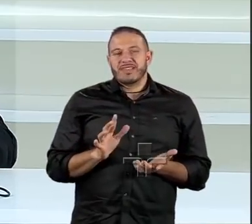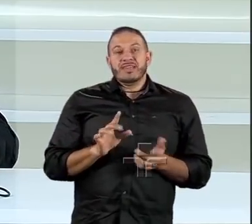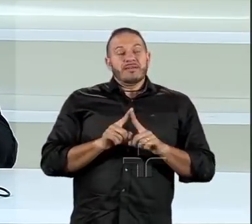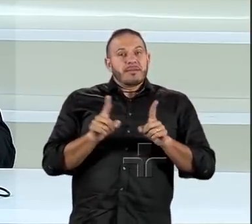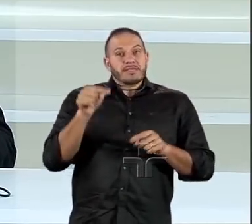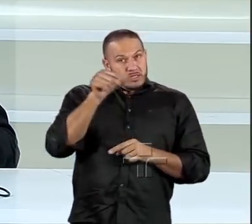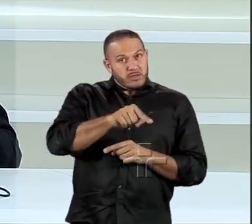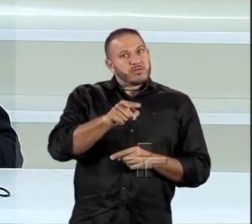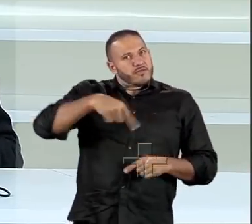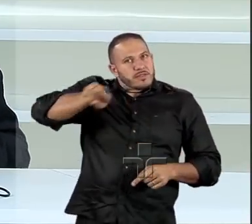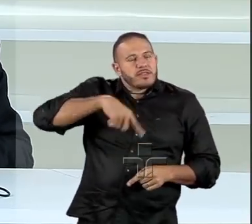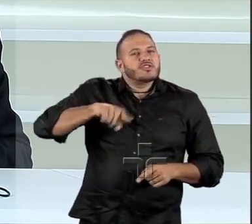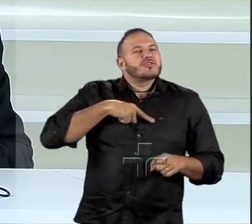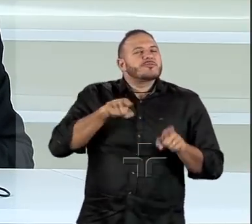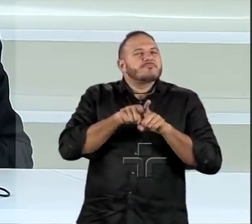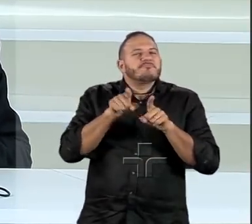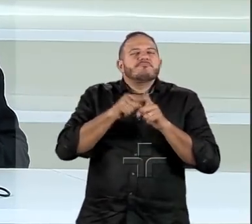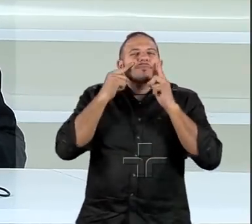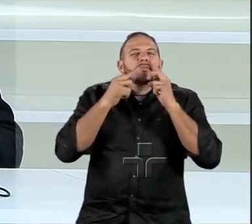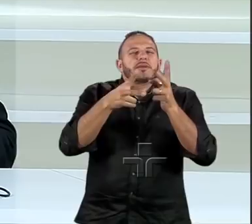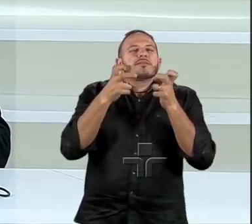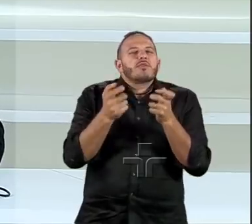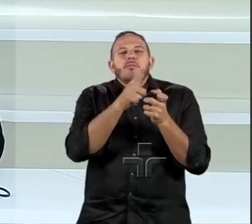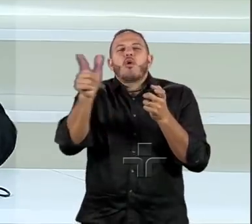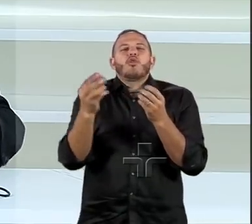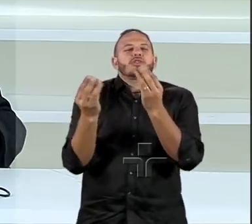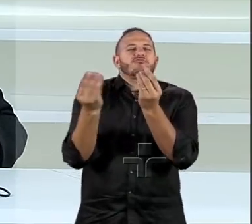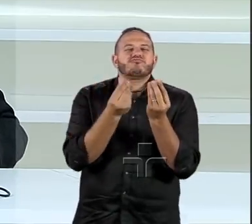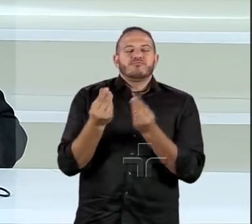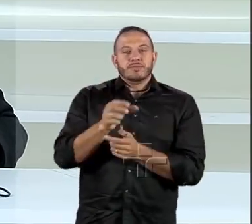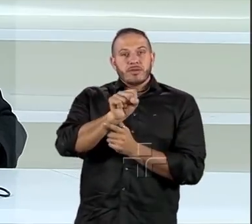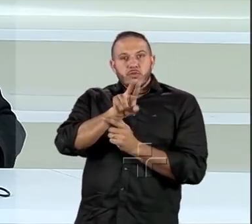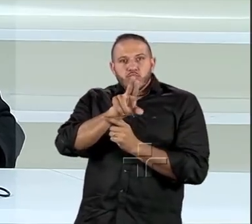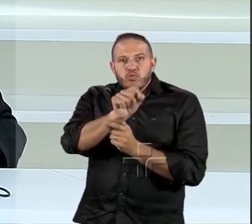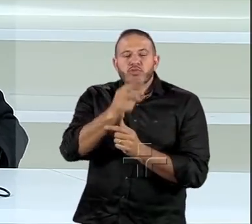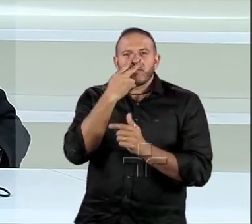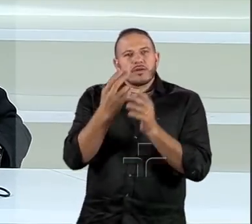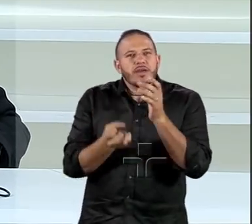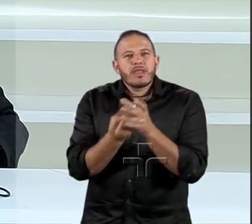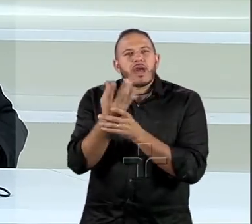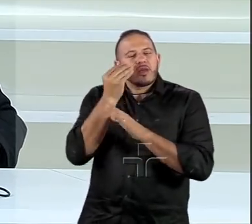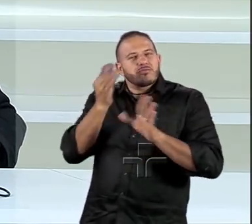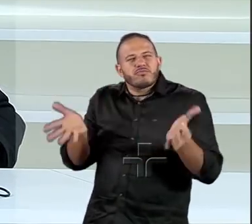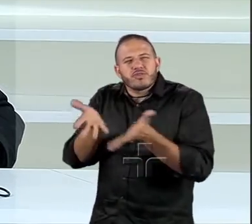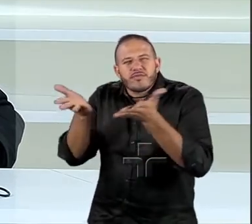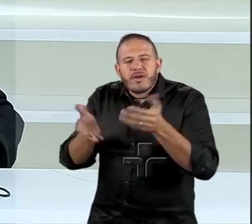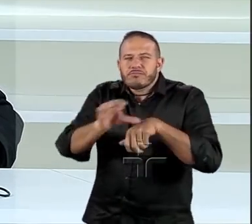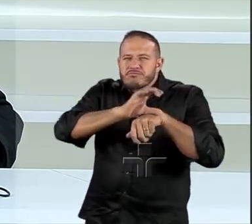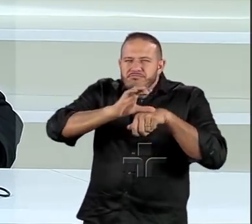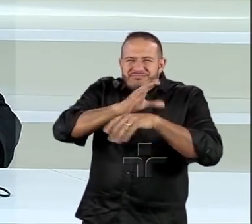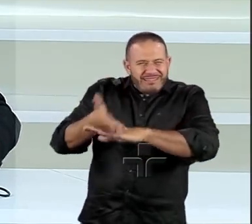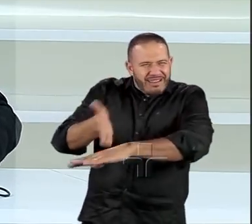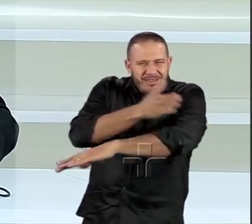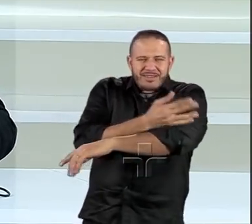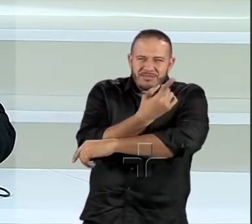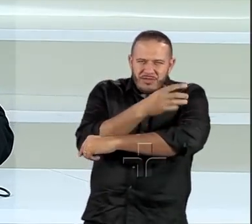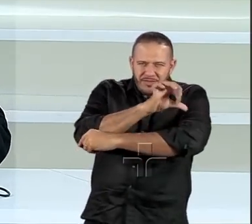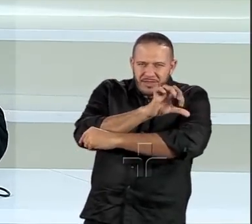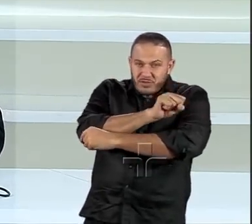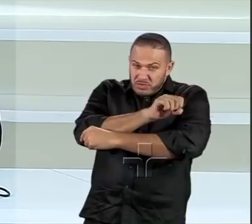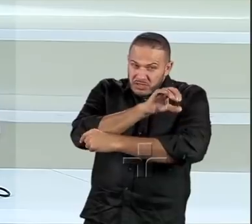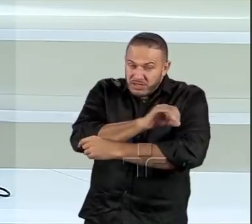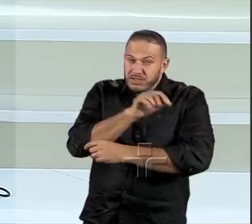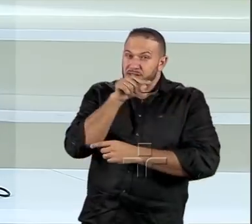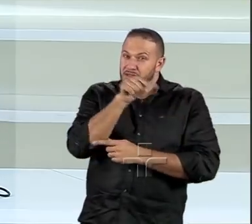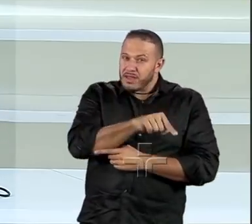que faz a gente também perceber um outro elemento. O SUS, que foi criado e motivado pela Constituição na década de 80, ele não